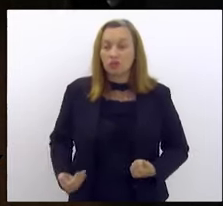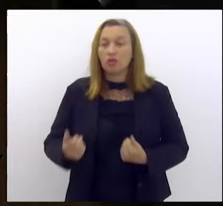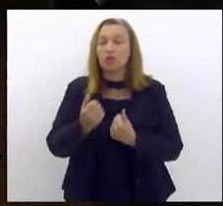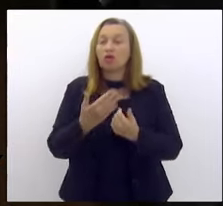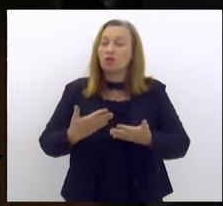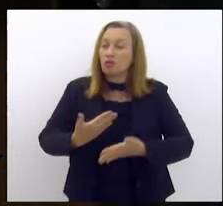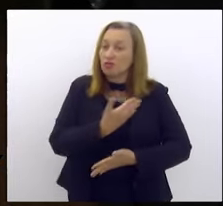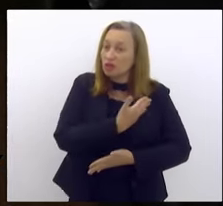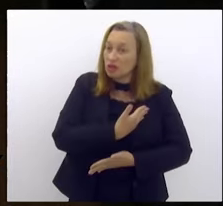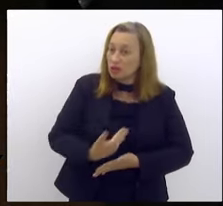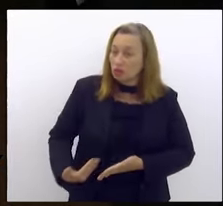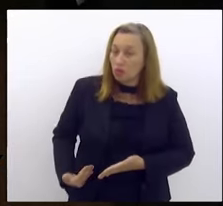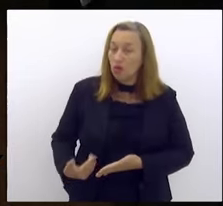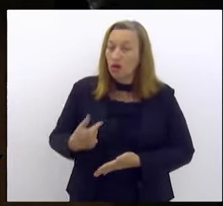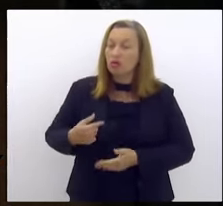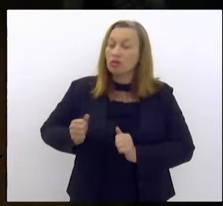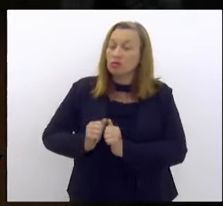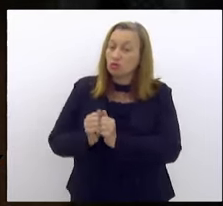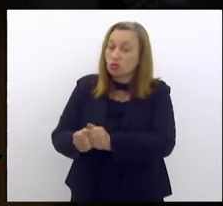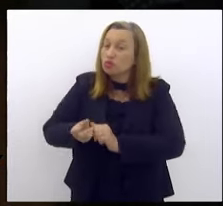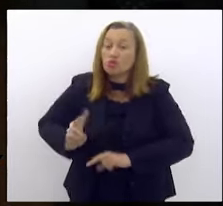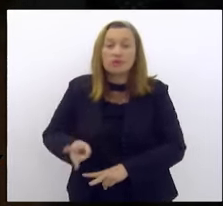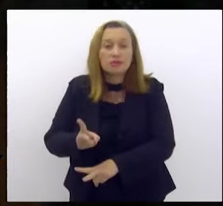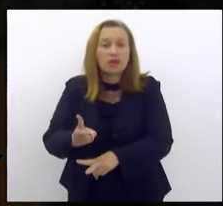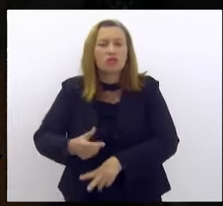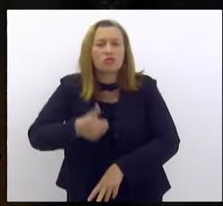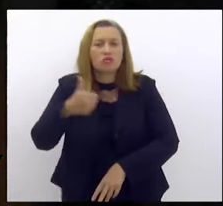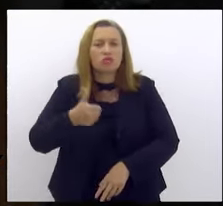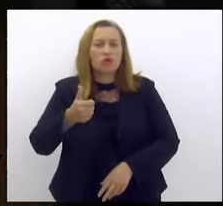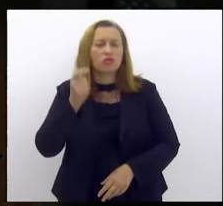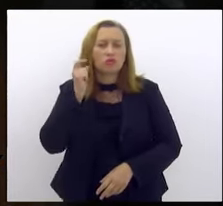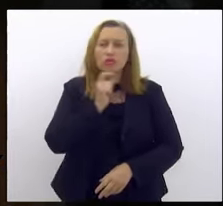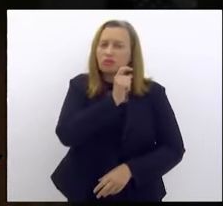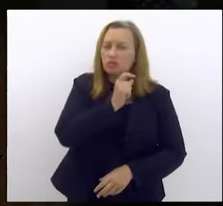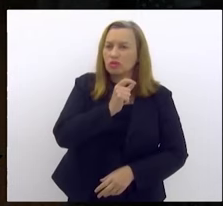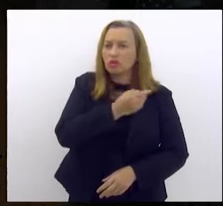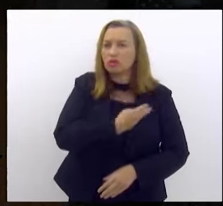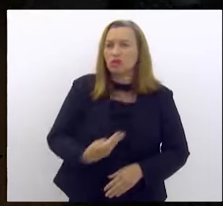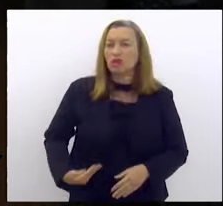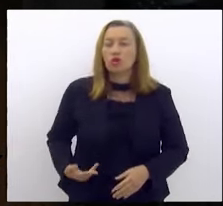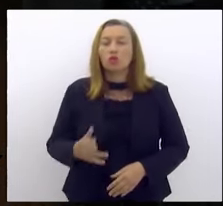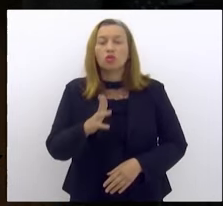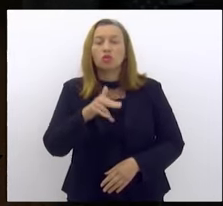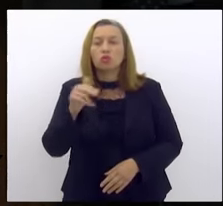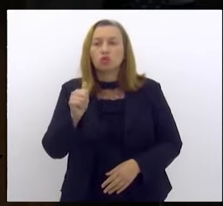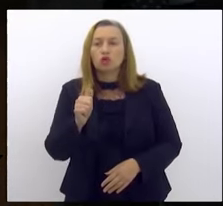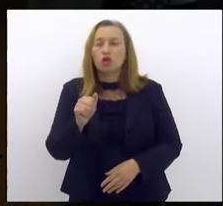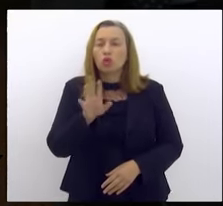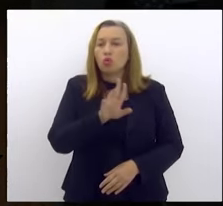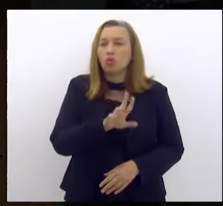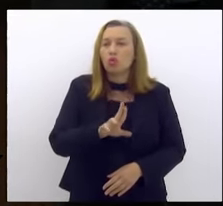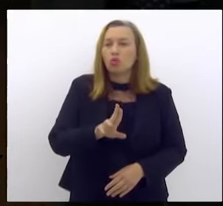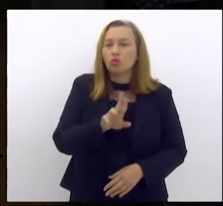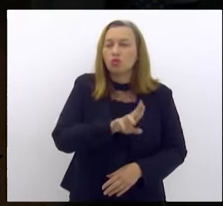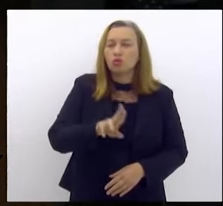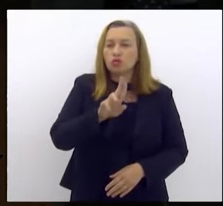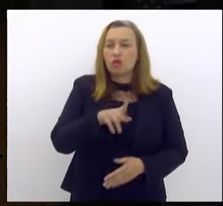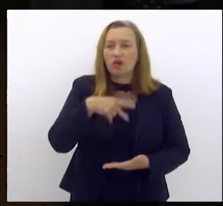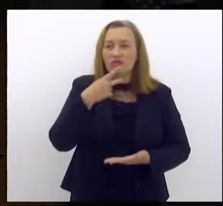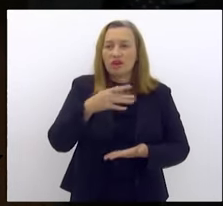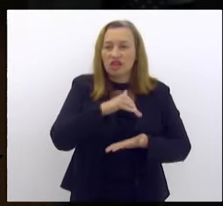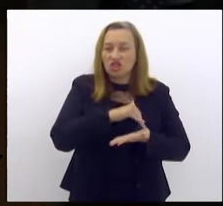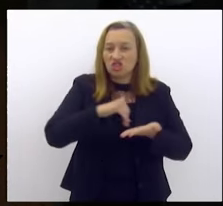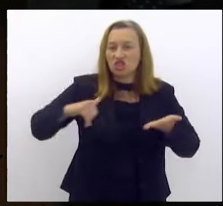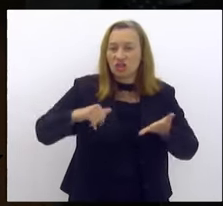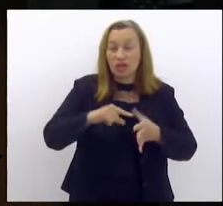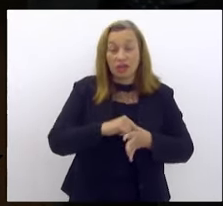dessa eleição. Em primeiro lugar, o governador Cláudio Castro, em momento nenhum, usou da prerrogativa que tem, por exemplo, de me tirar da vice-liderança do